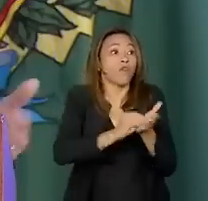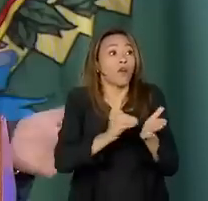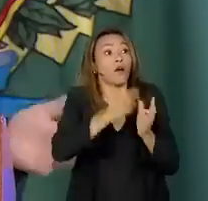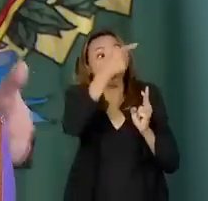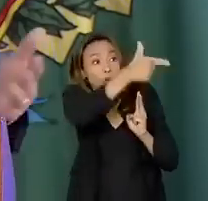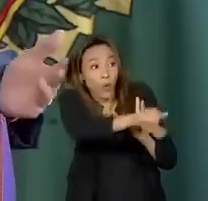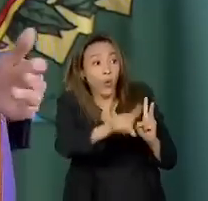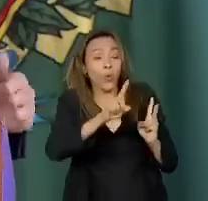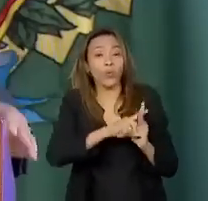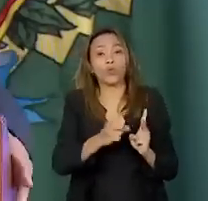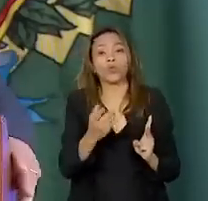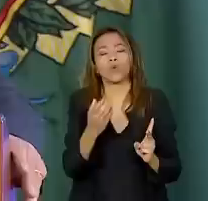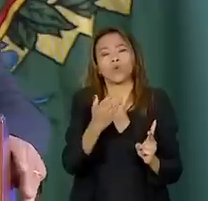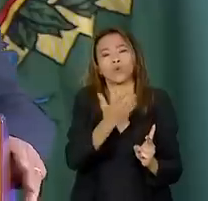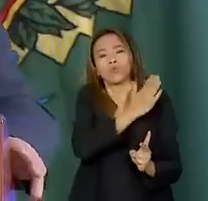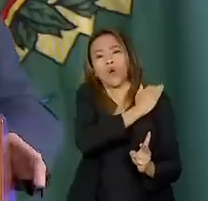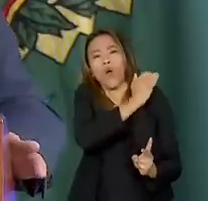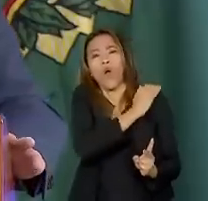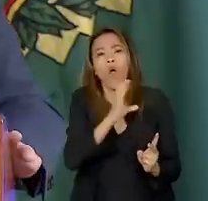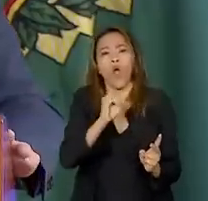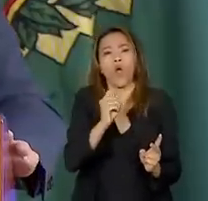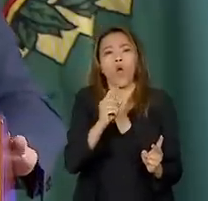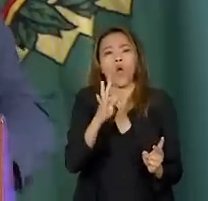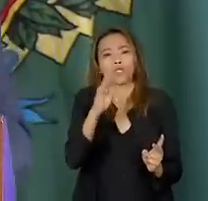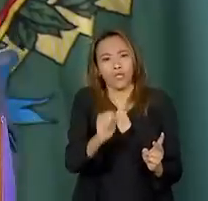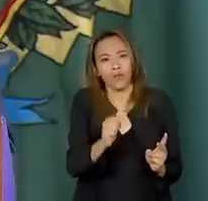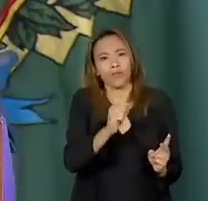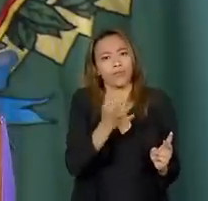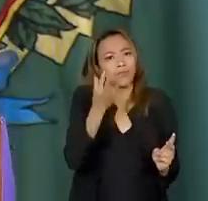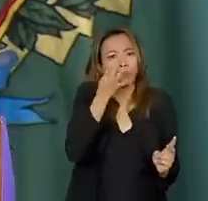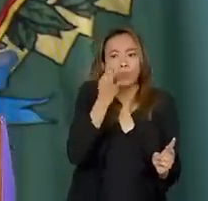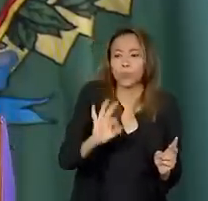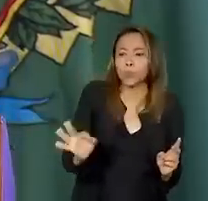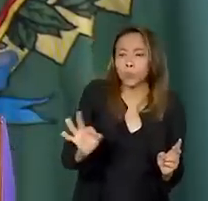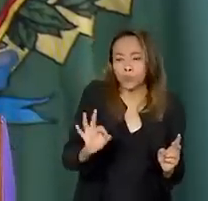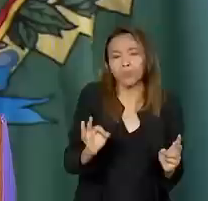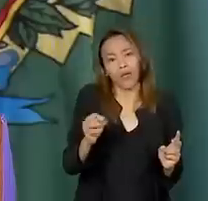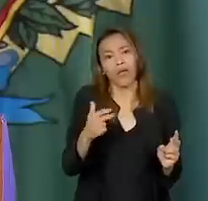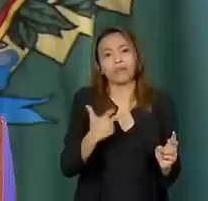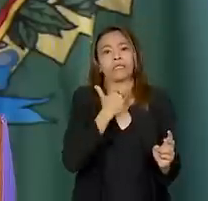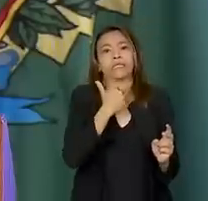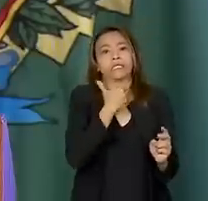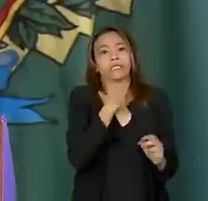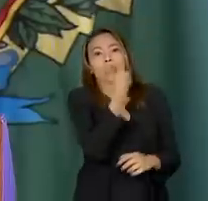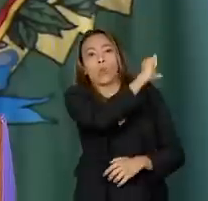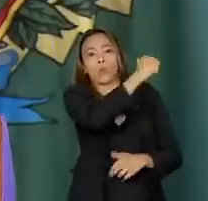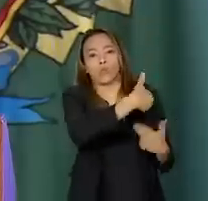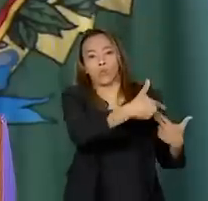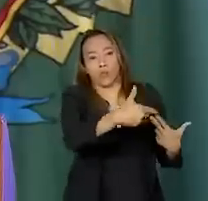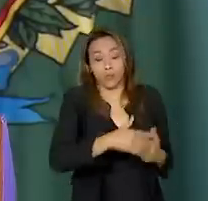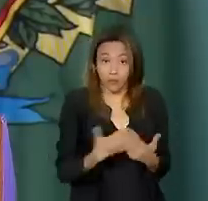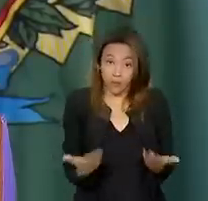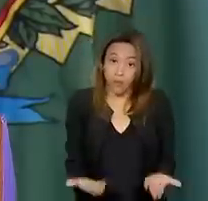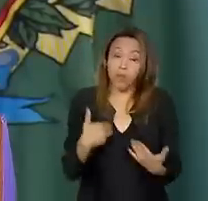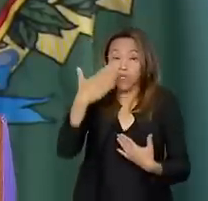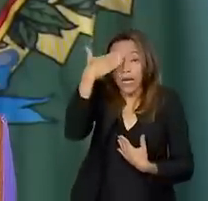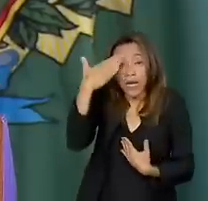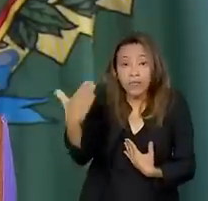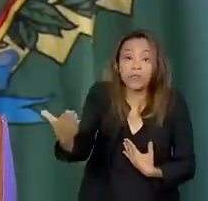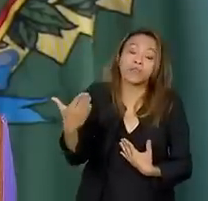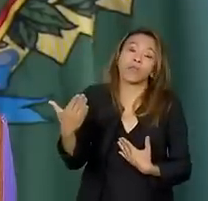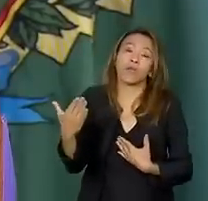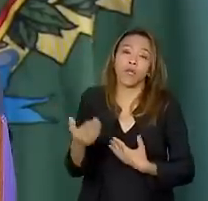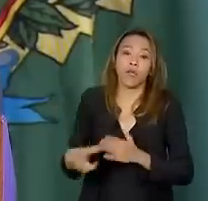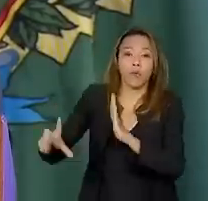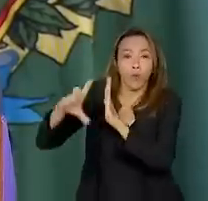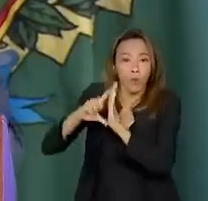Humberto Costa, que também deve ter uma atividade no Senado. Mas eu queria agradecer a vocês, Nilza, a Casa Civil, que